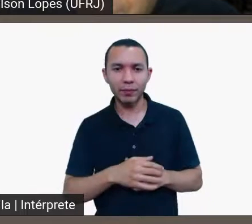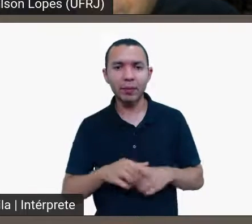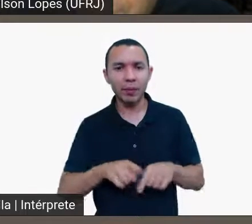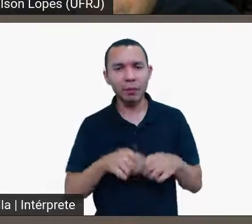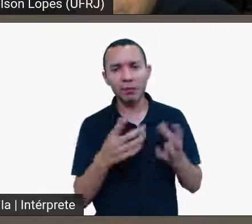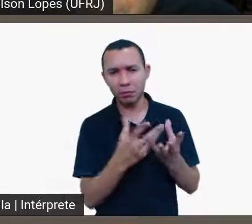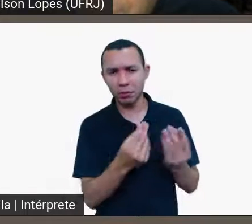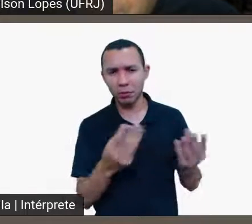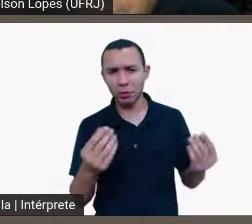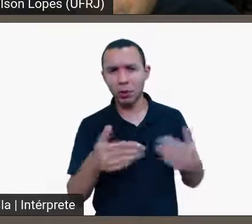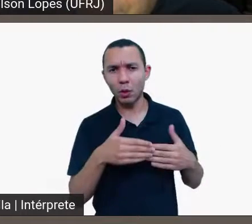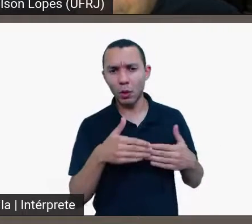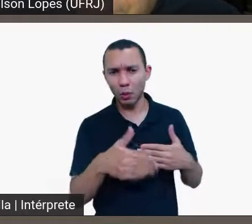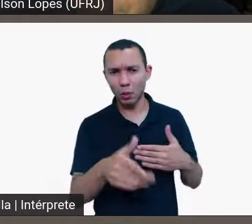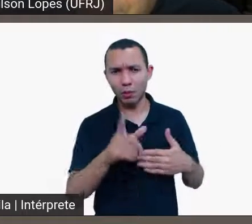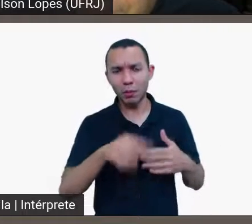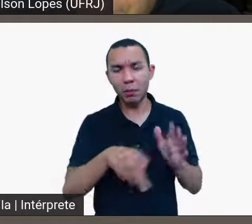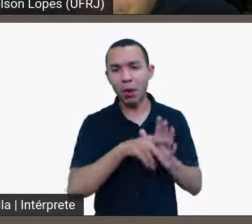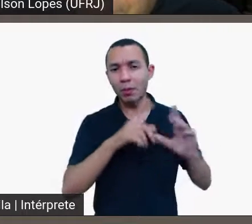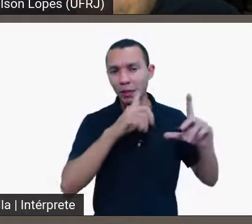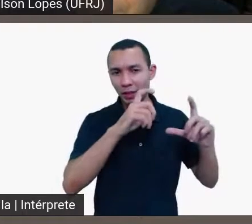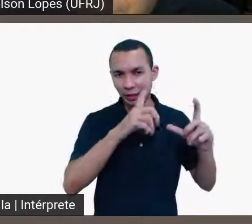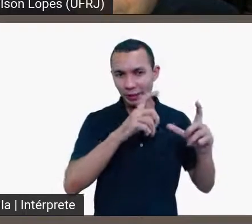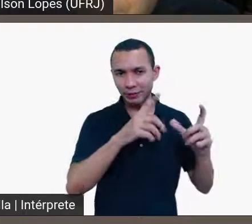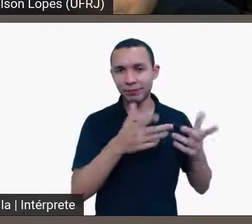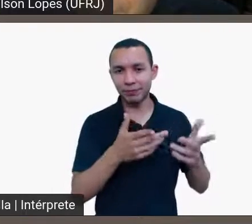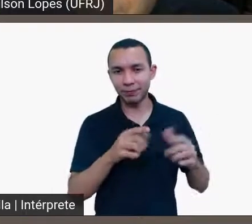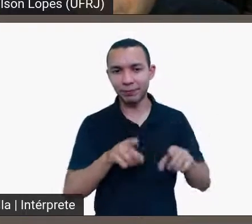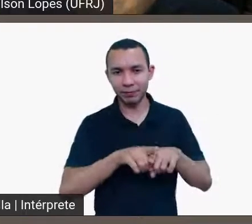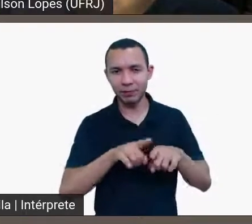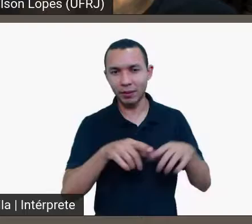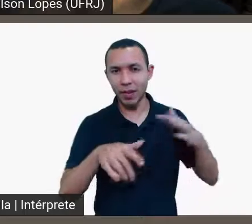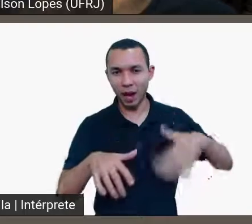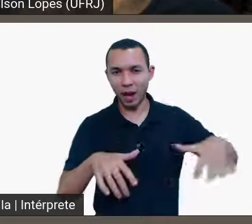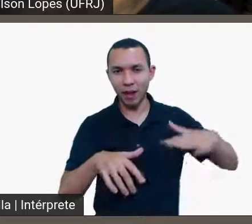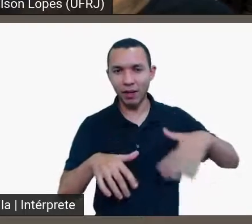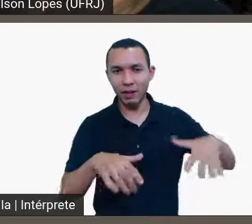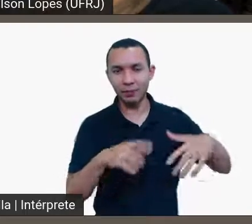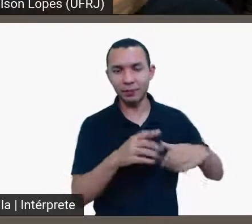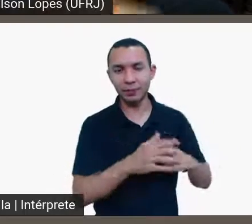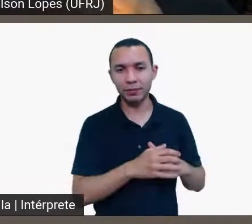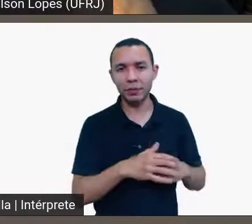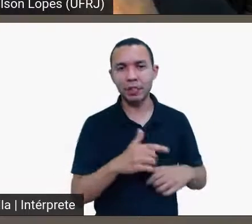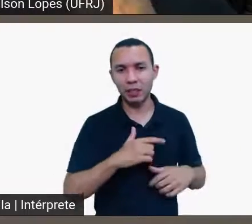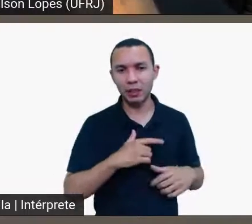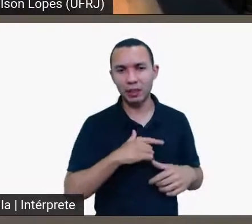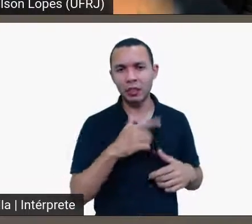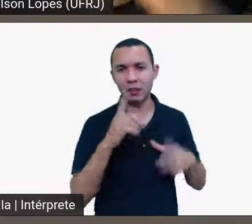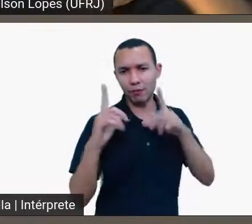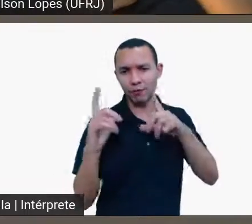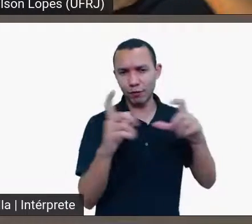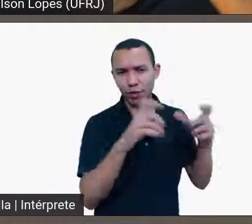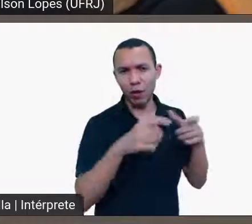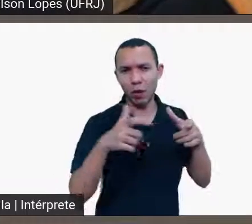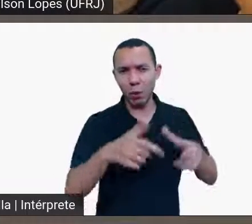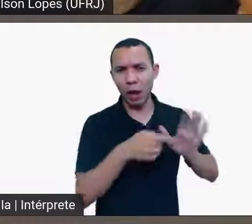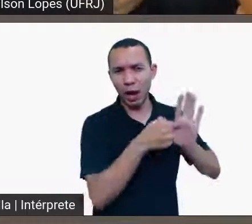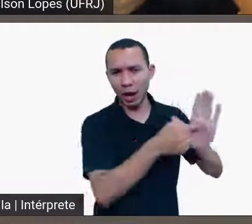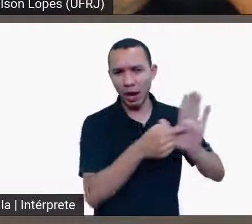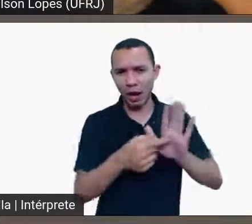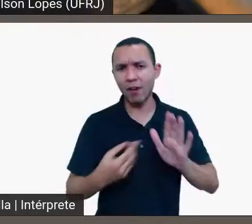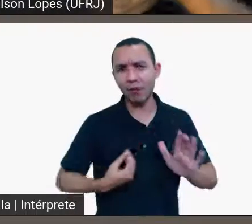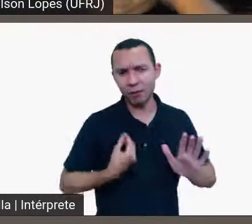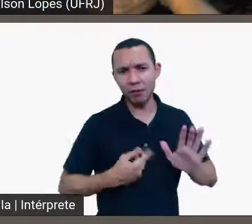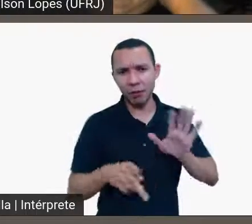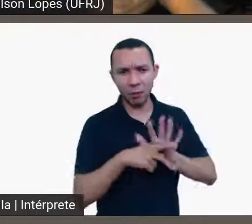da atividade fotográfica, né? Eles tinham seus ateliês de fotografia, viviam disso,